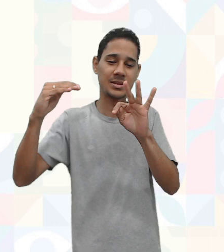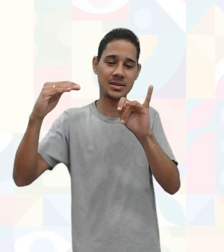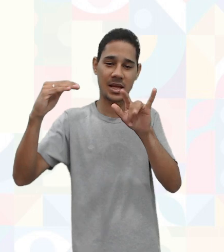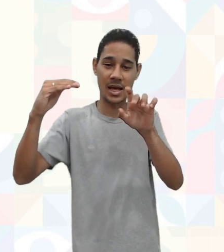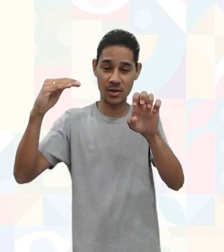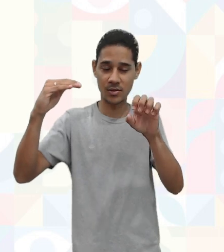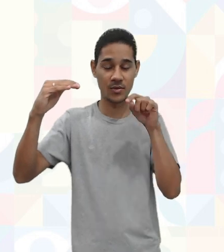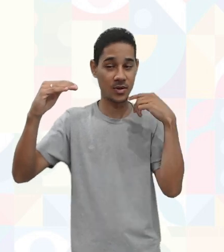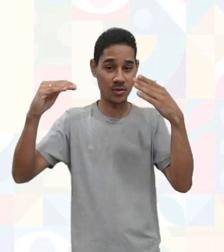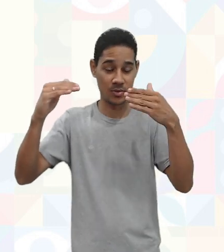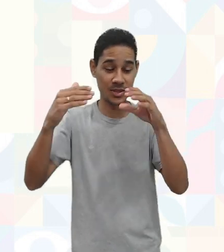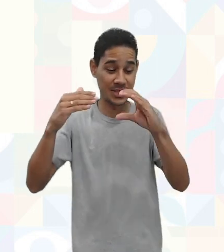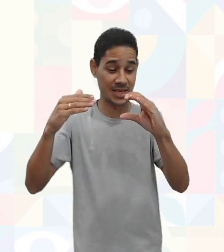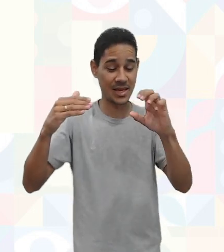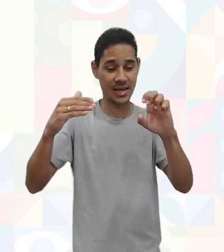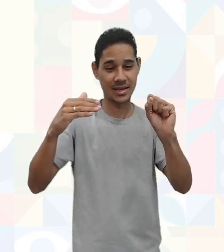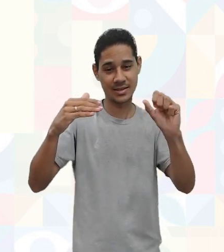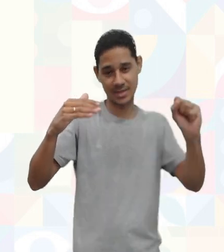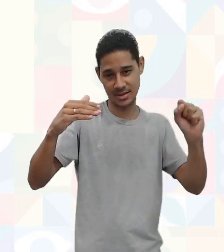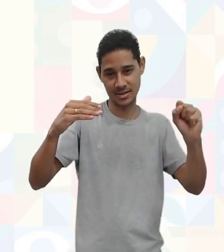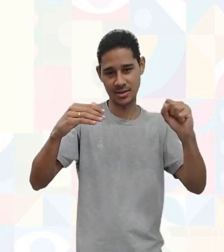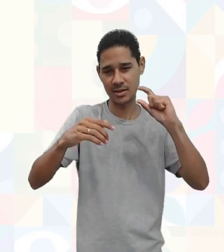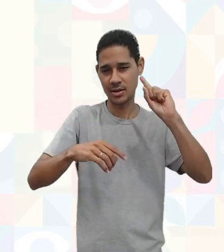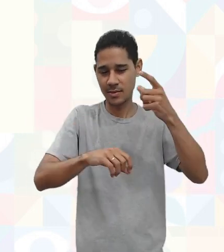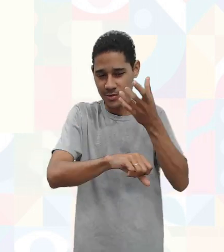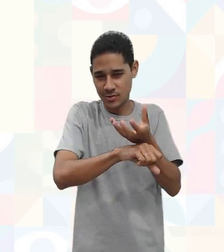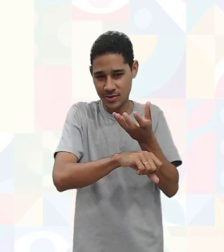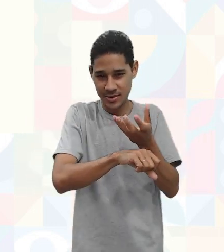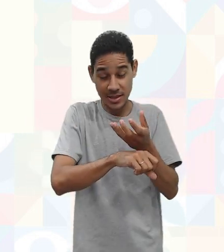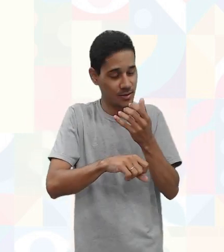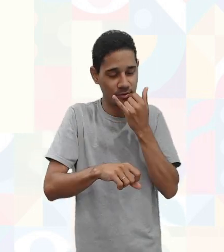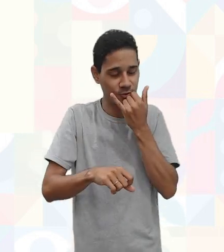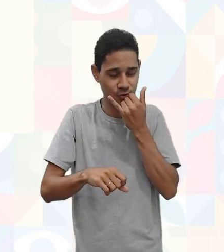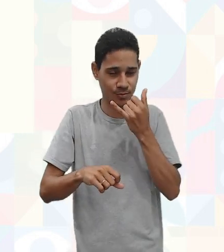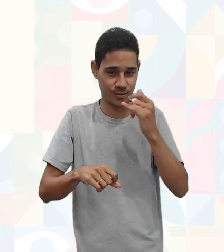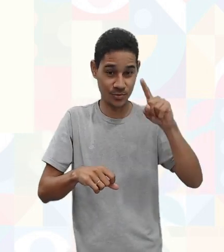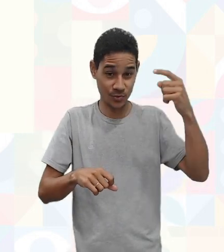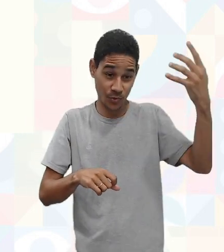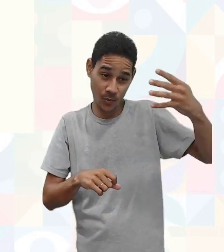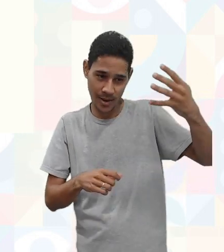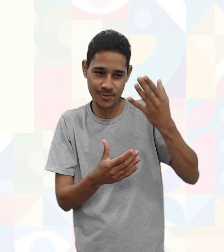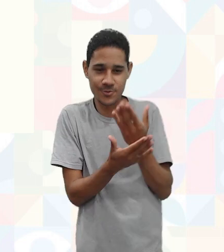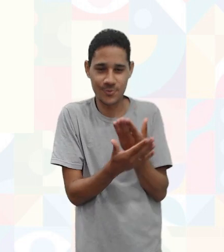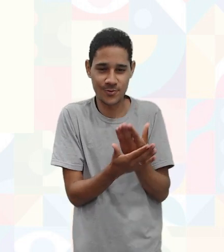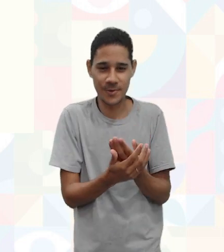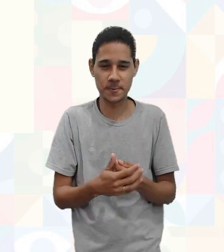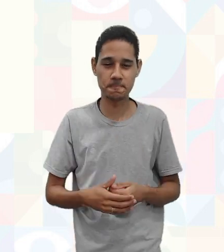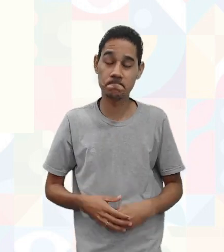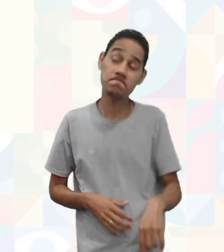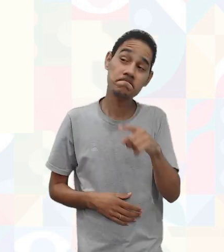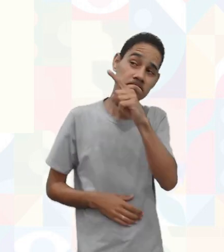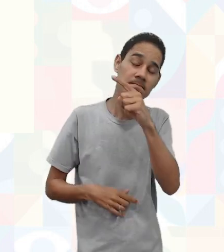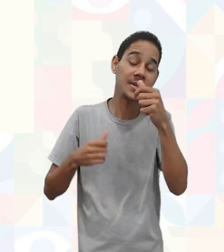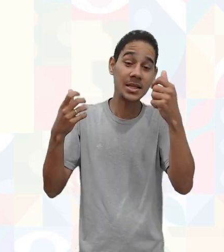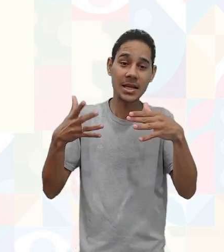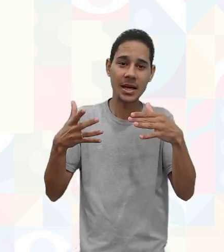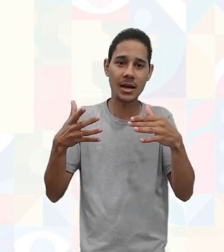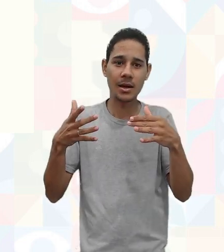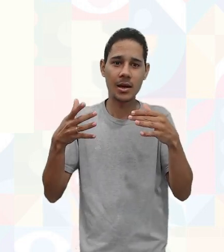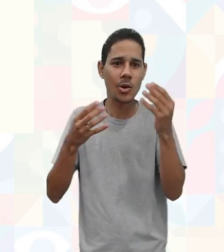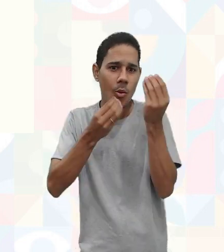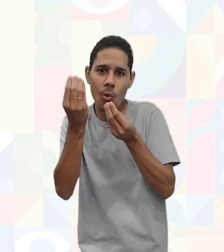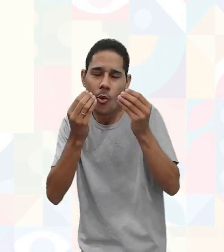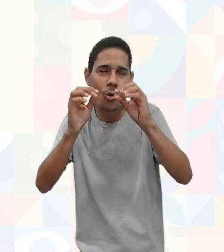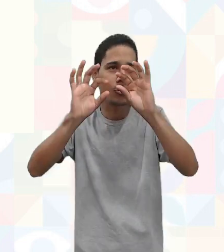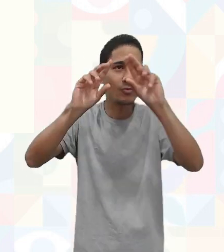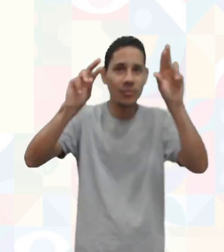é o que a gente vai conversar na unidade 4, tá? Isso aqui é o que vai definir os estilos de cada uma das